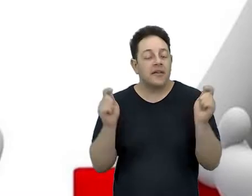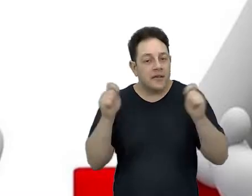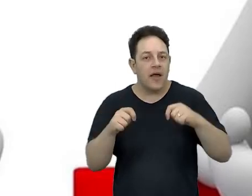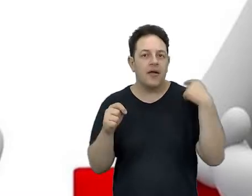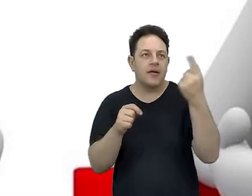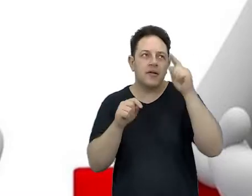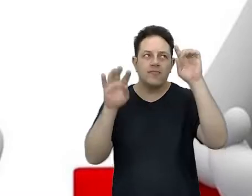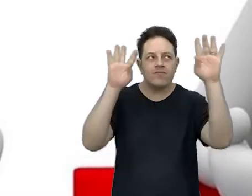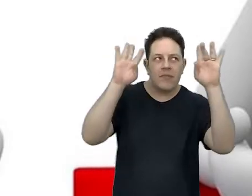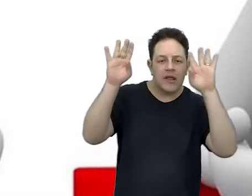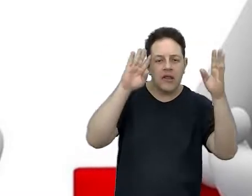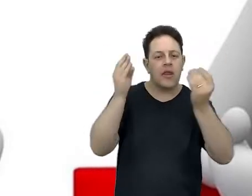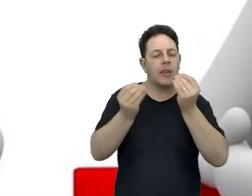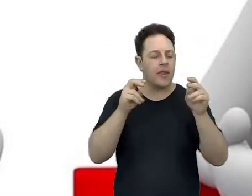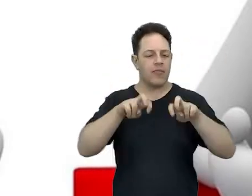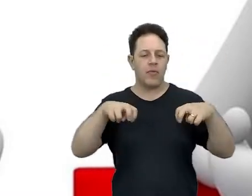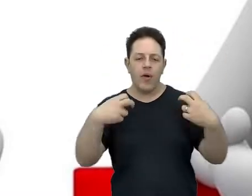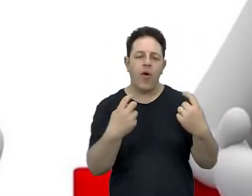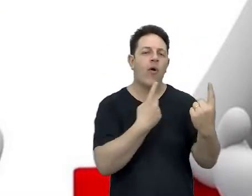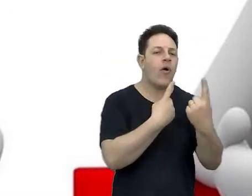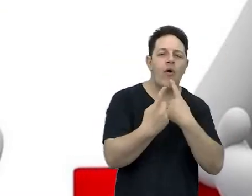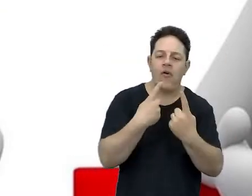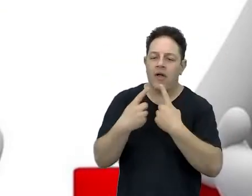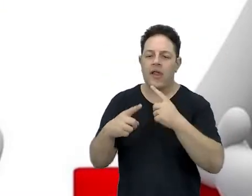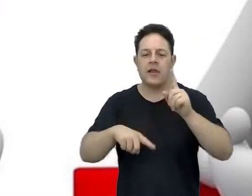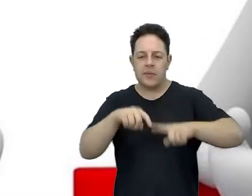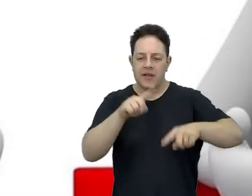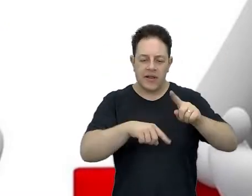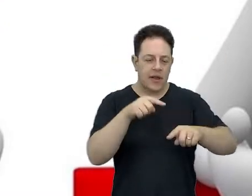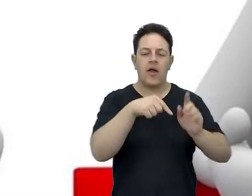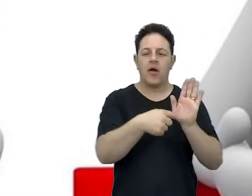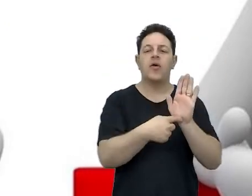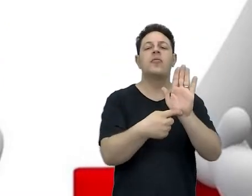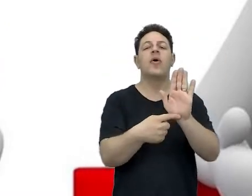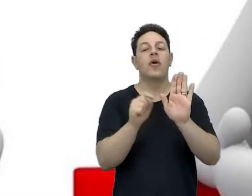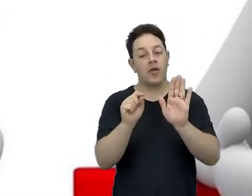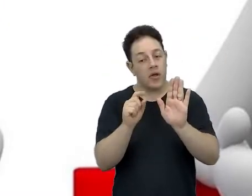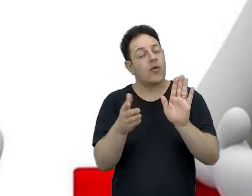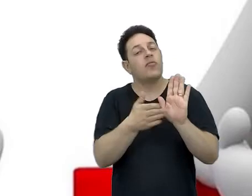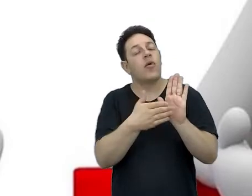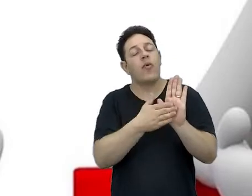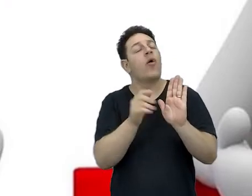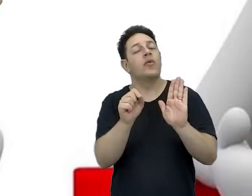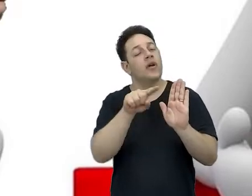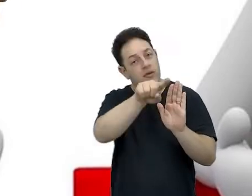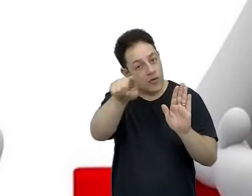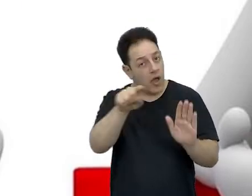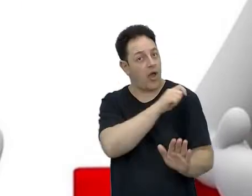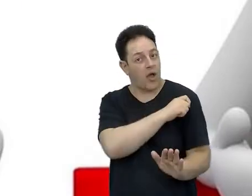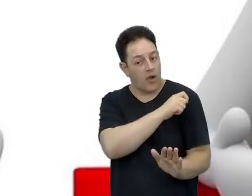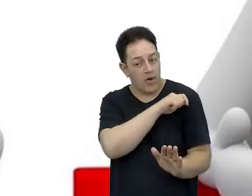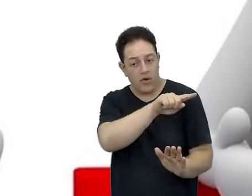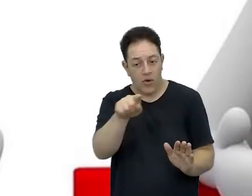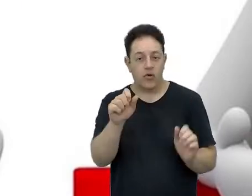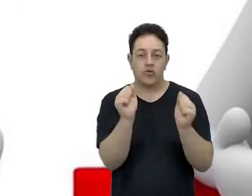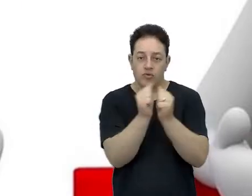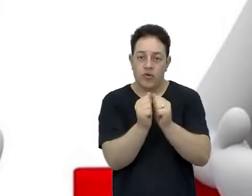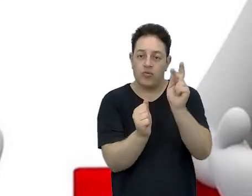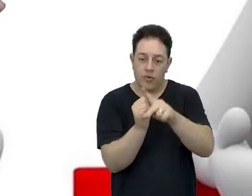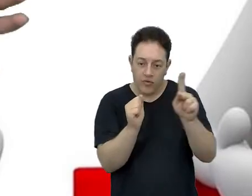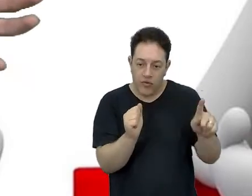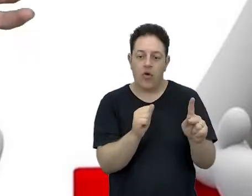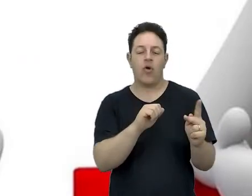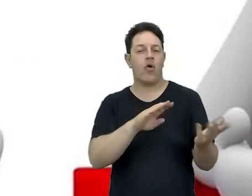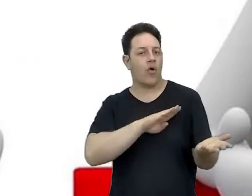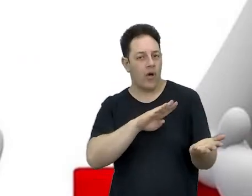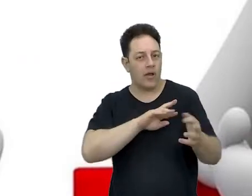pensar aqui que a gente pode fazer uma roda de conversa. O material diz, né, propõe que vocês estudantes aí, você com seu professor, com seus